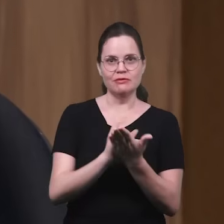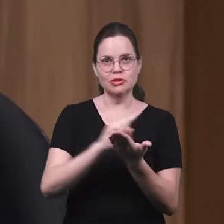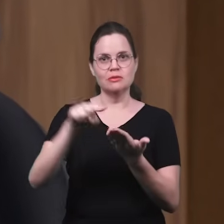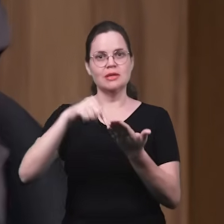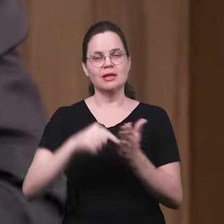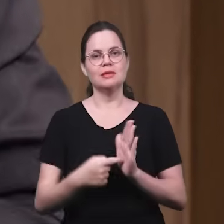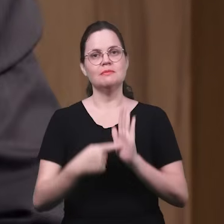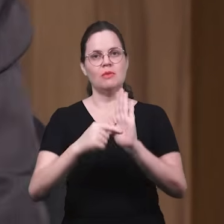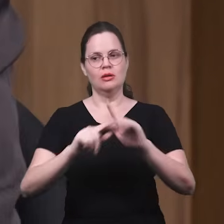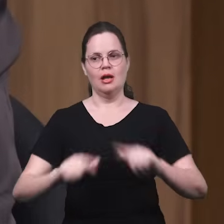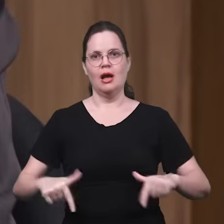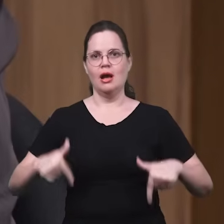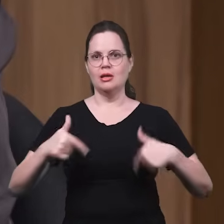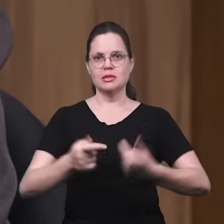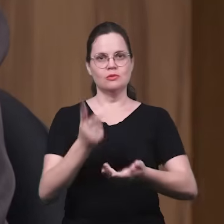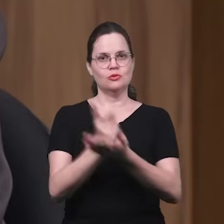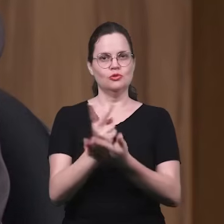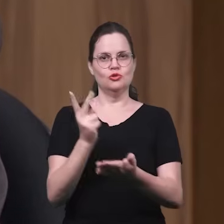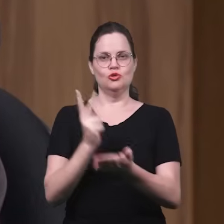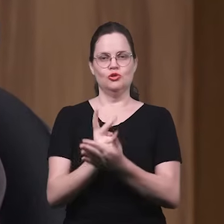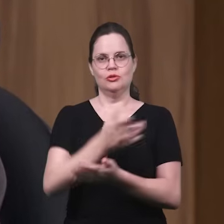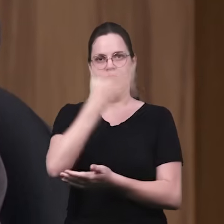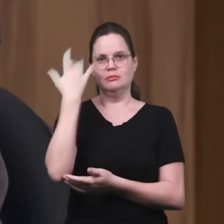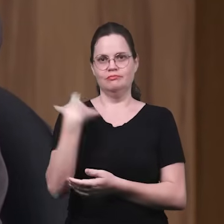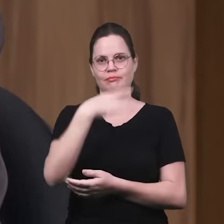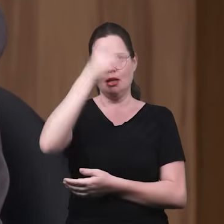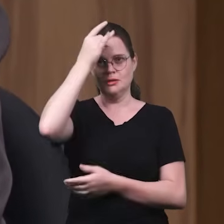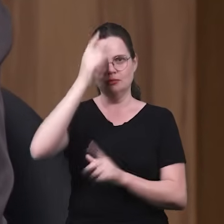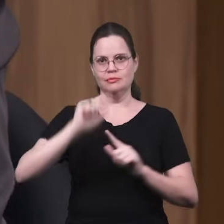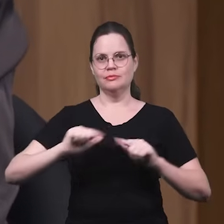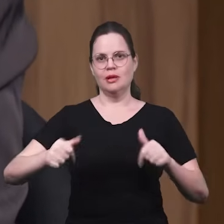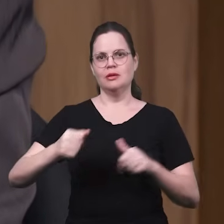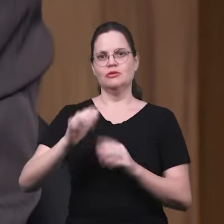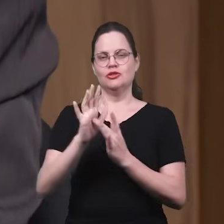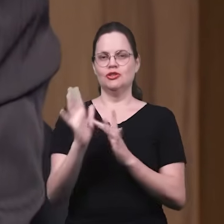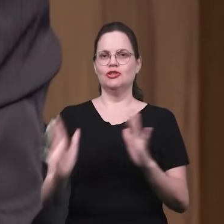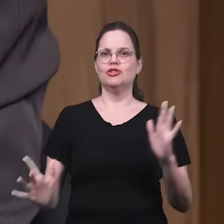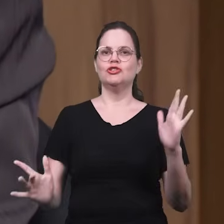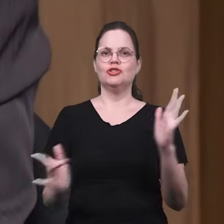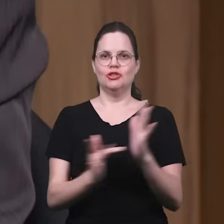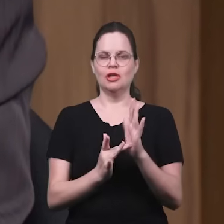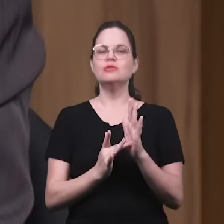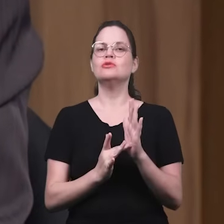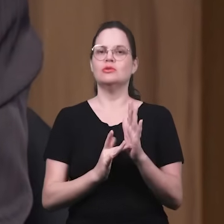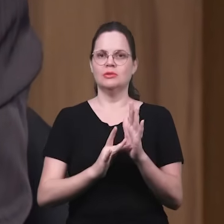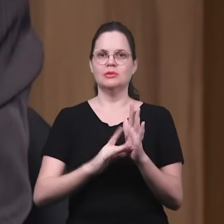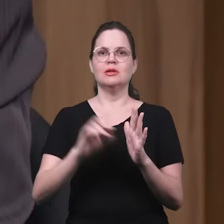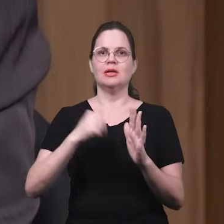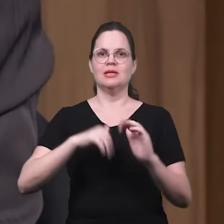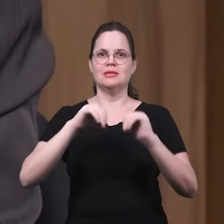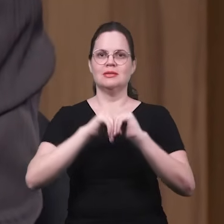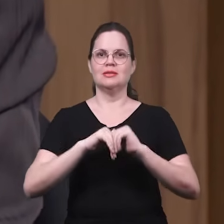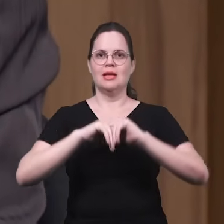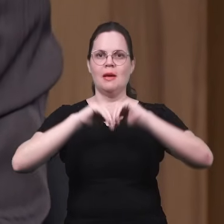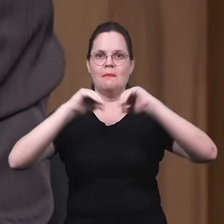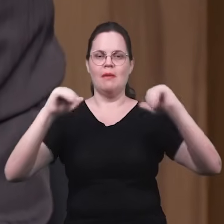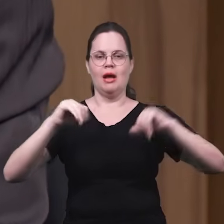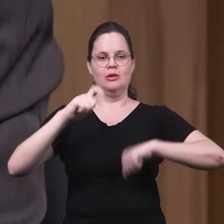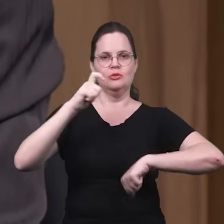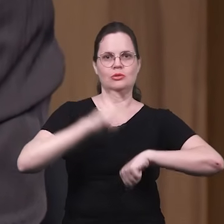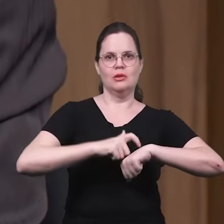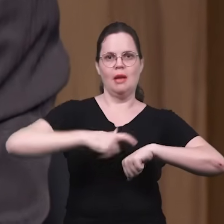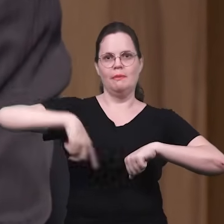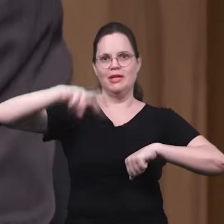contínua e do verbo, que rasga o tempo e a história para ativar a essência